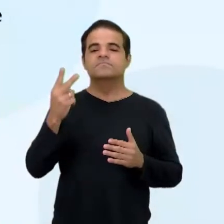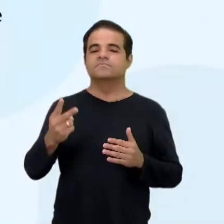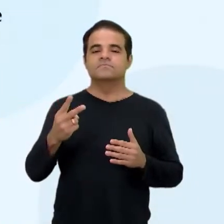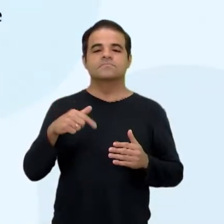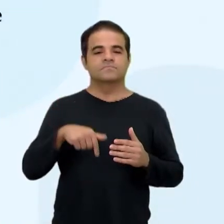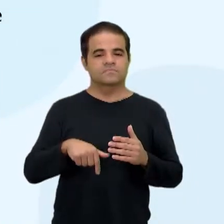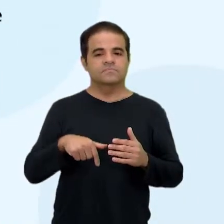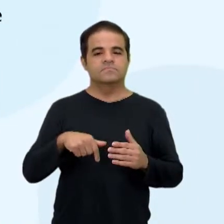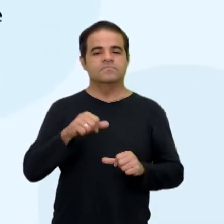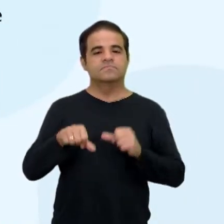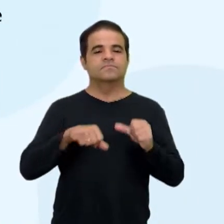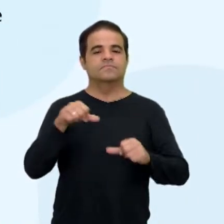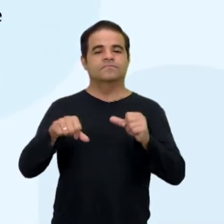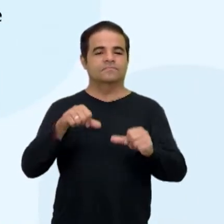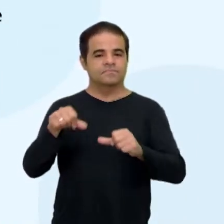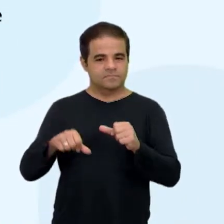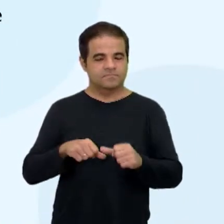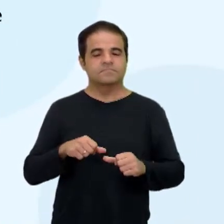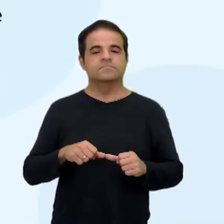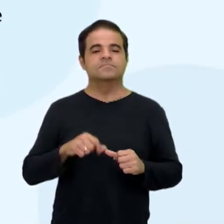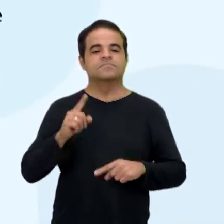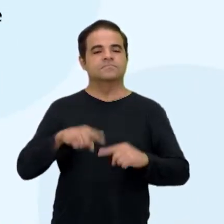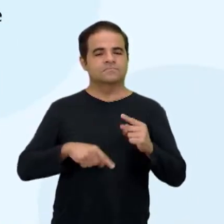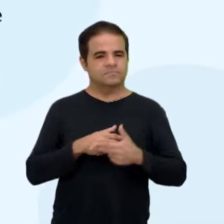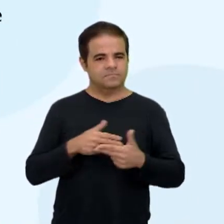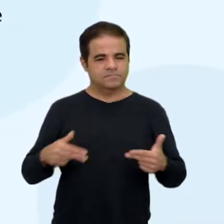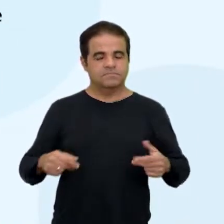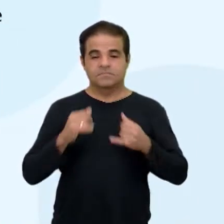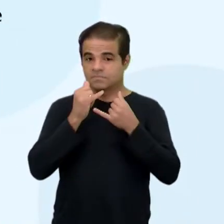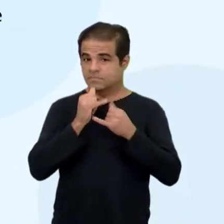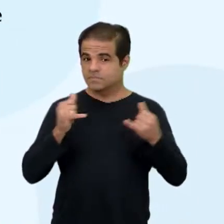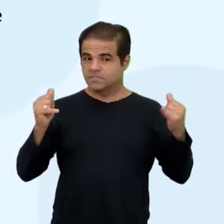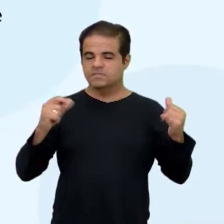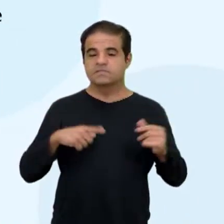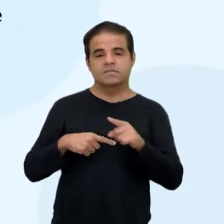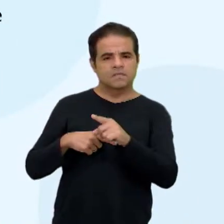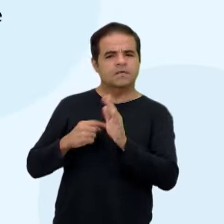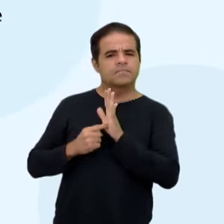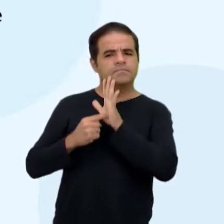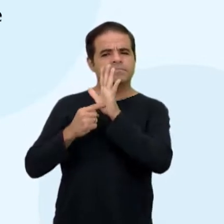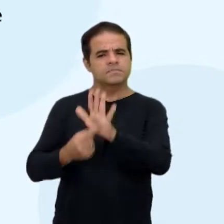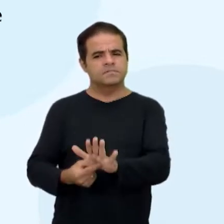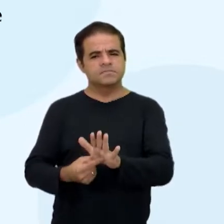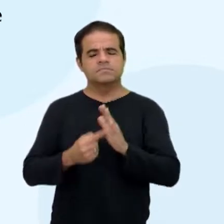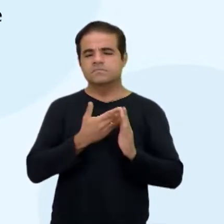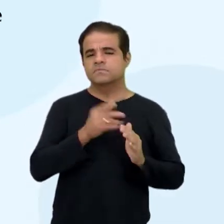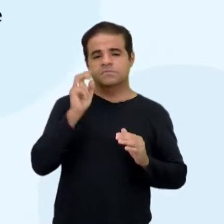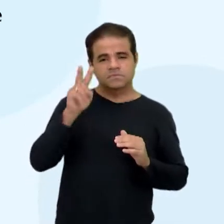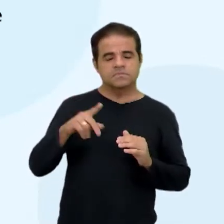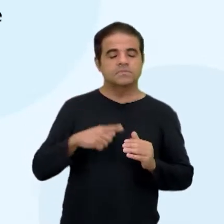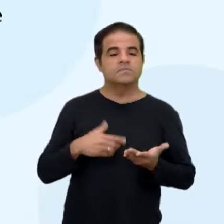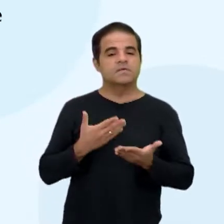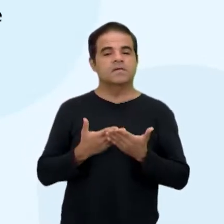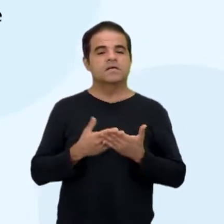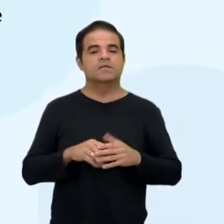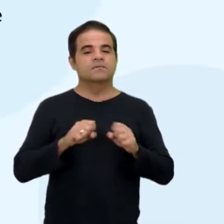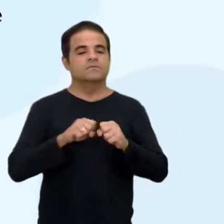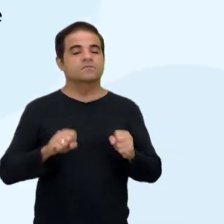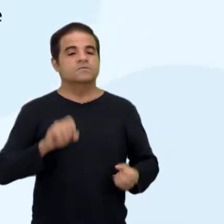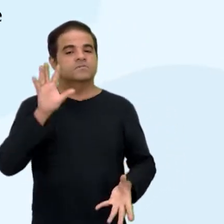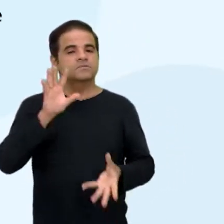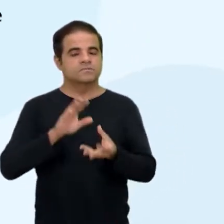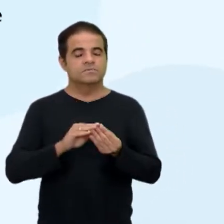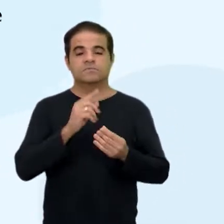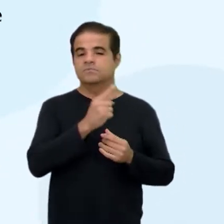aqui do Transformação de Matéria e Energia. Contamos aí, ó, nosso slide de apresentação para vocês, contamos aí com essa aula de sistematização 1